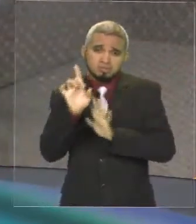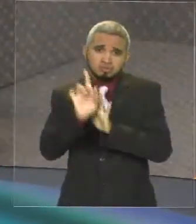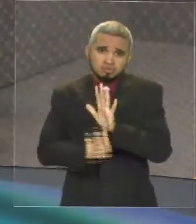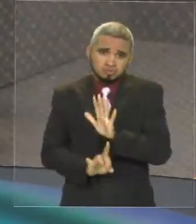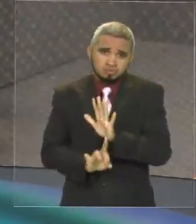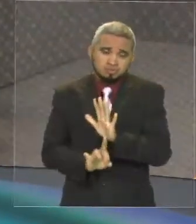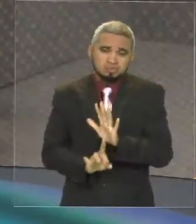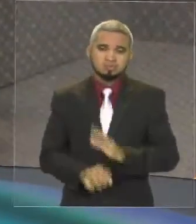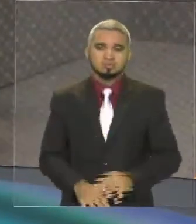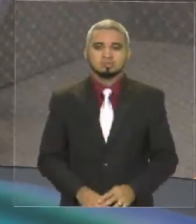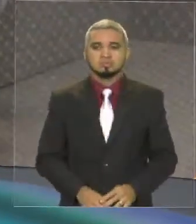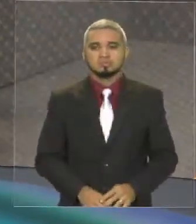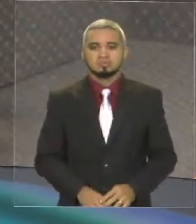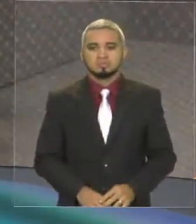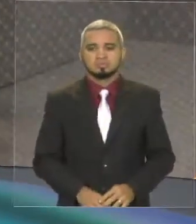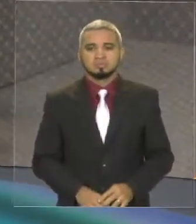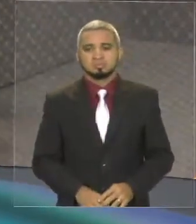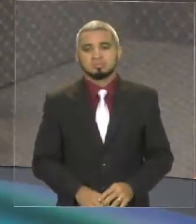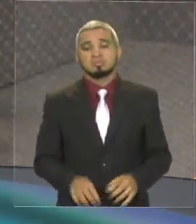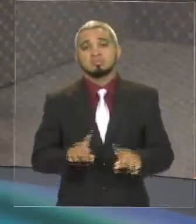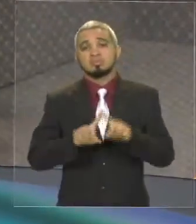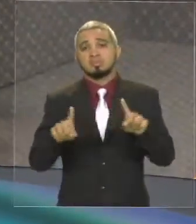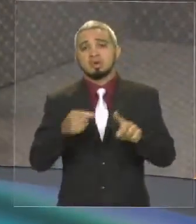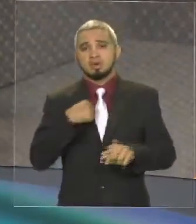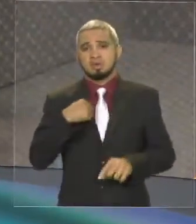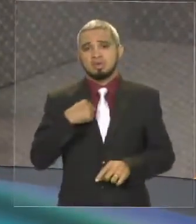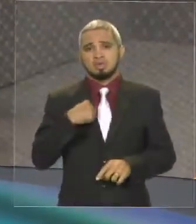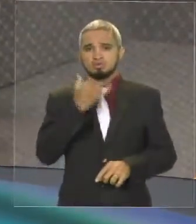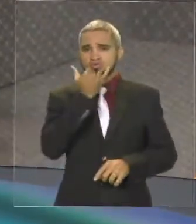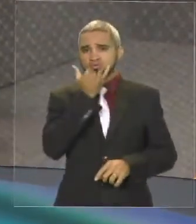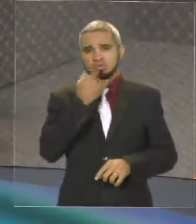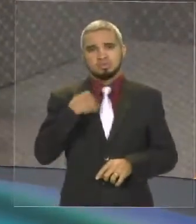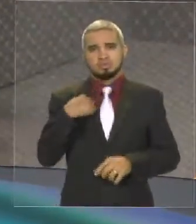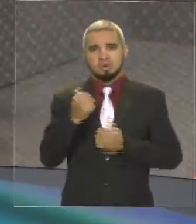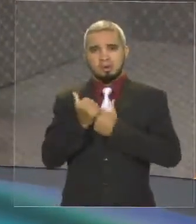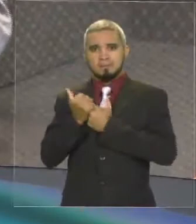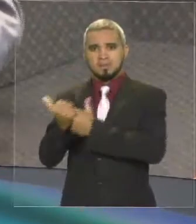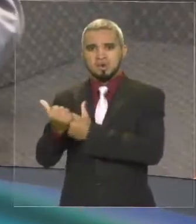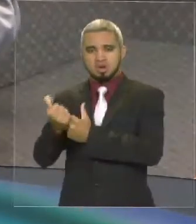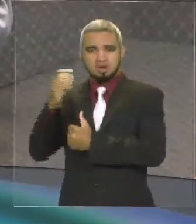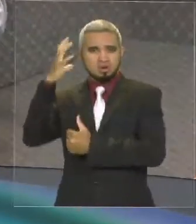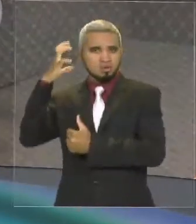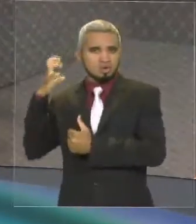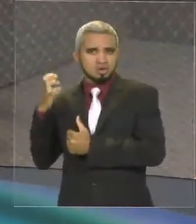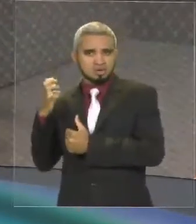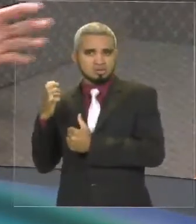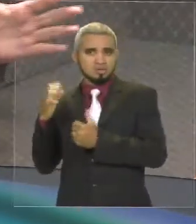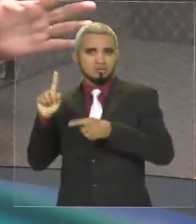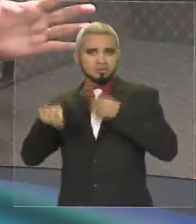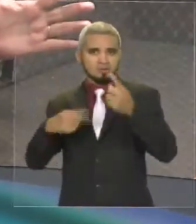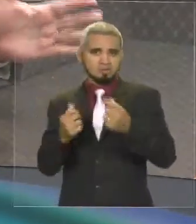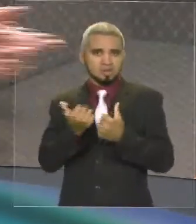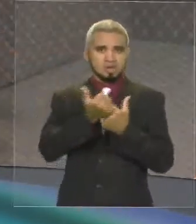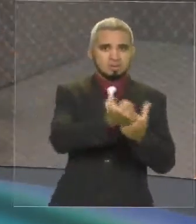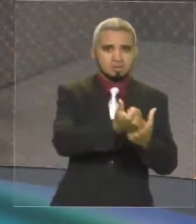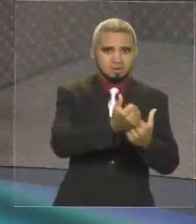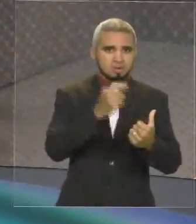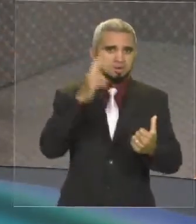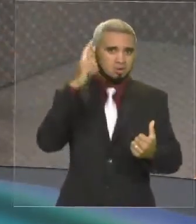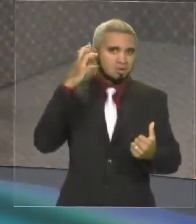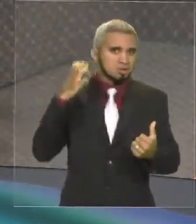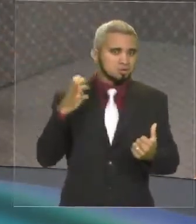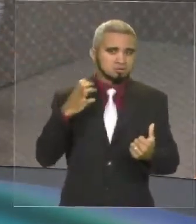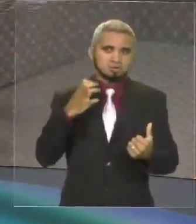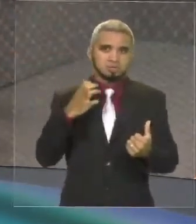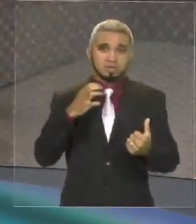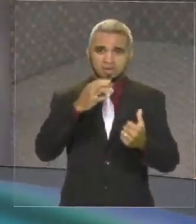não me permite ter apoiado um governo, vivido com aquele governo e depois acusar o governo que estava tudo errado